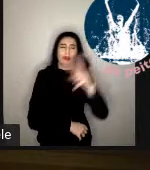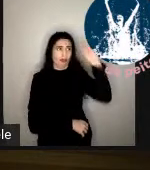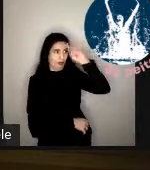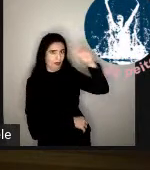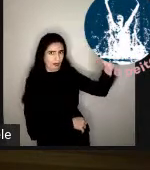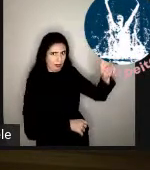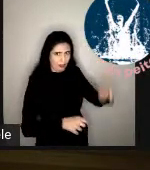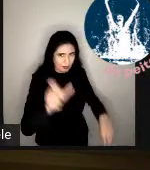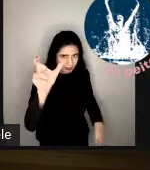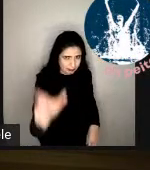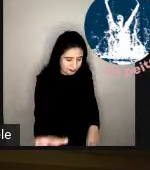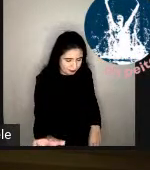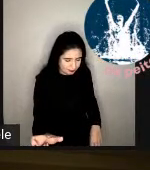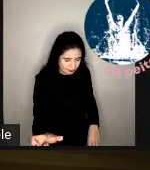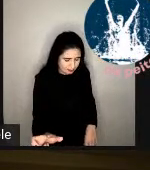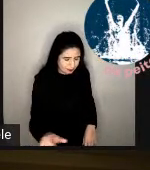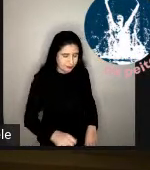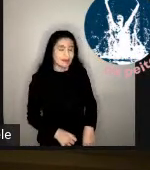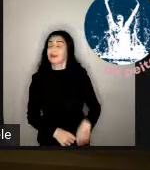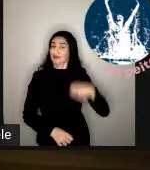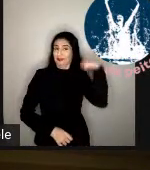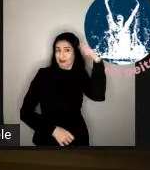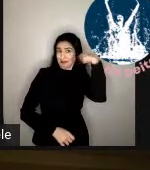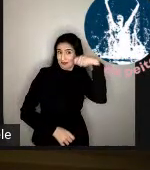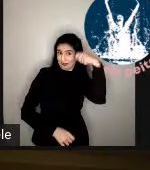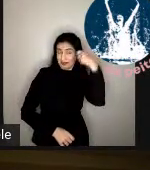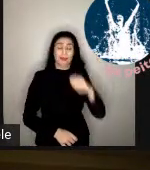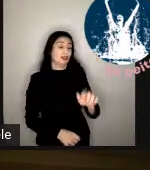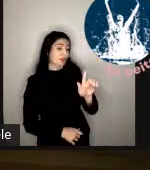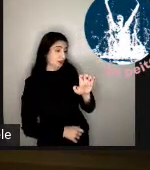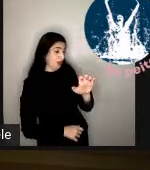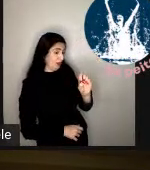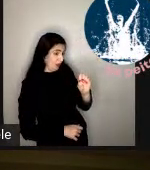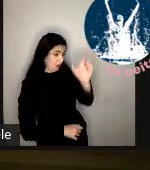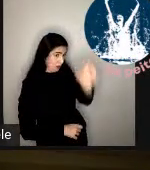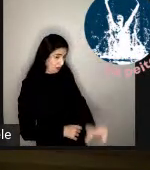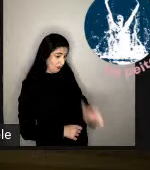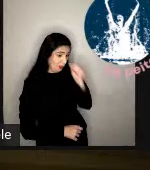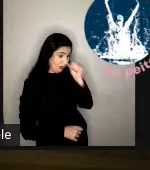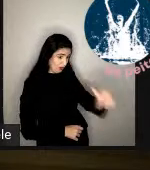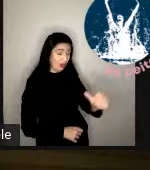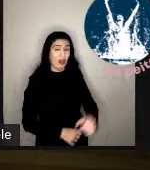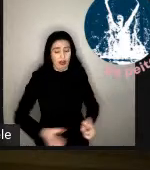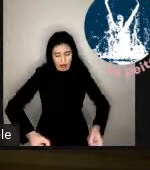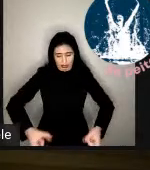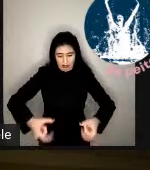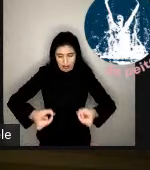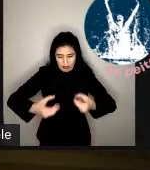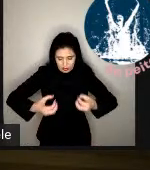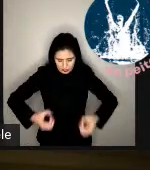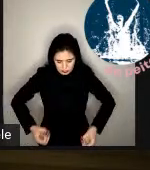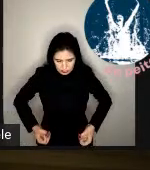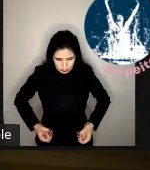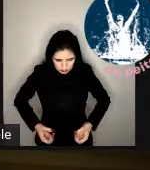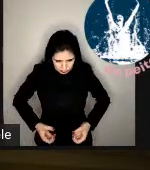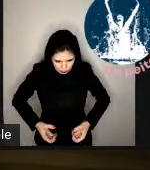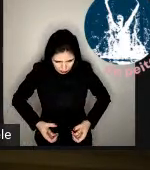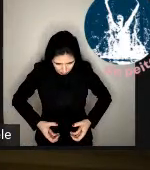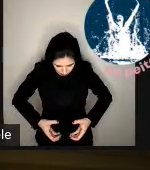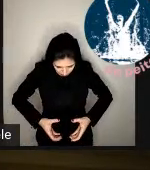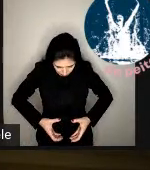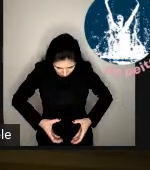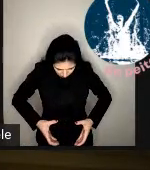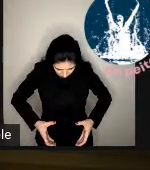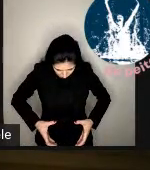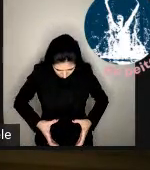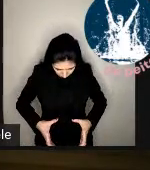e teledramaturgia. E a Gel teve o câncer de ovário em 2015 e, em 2019, o